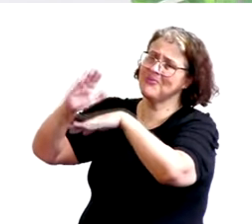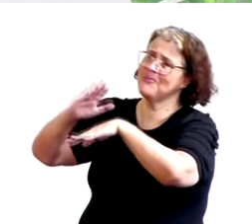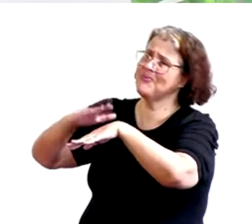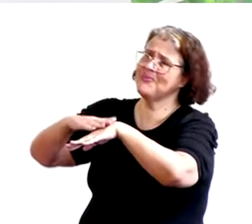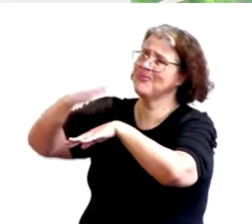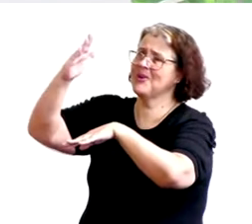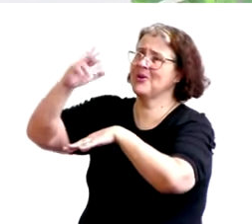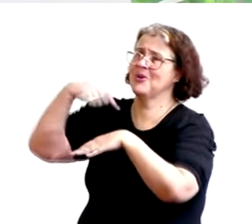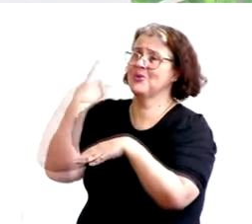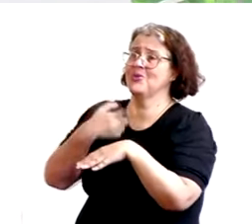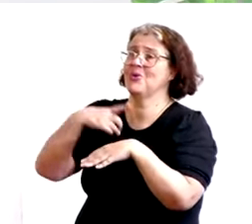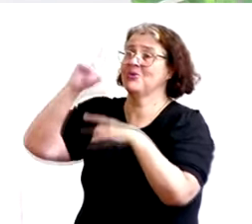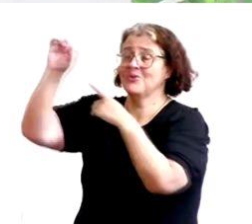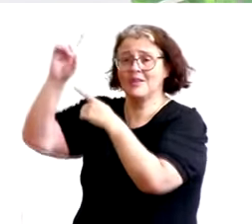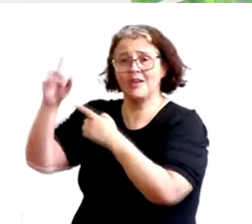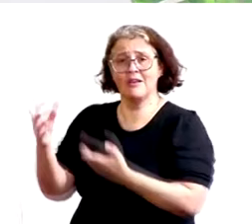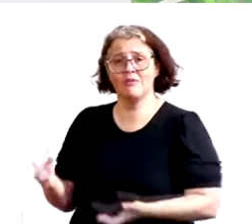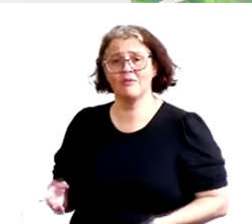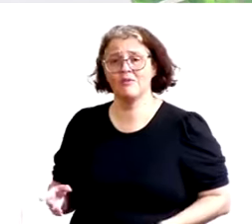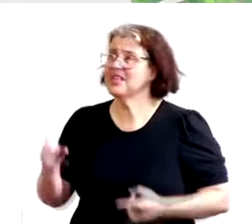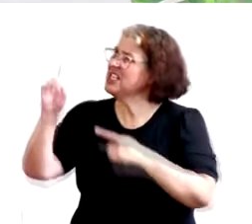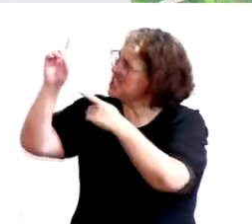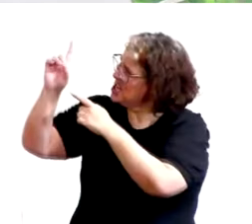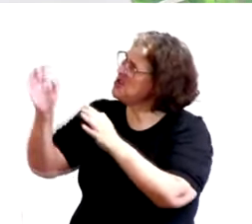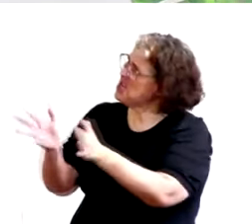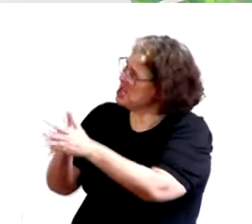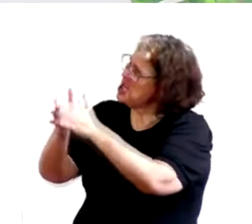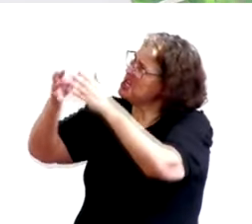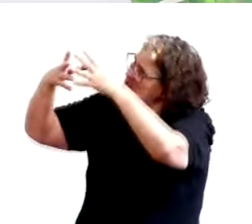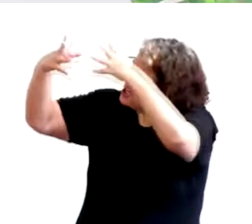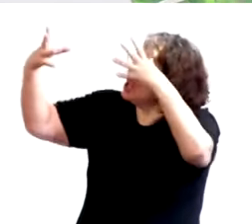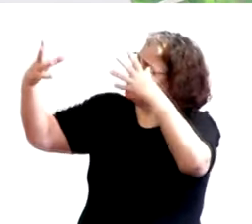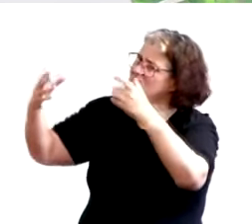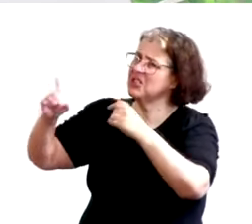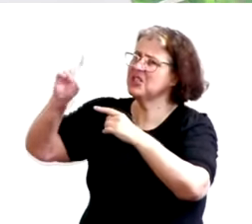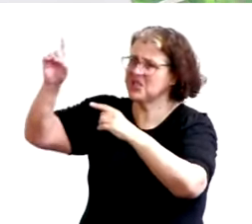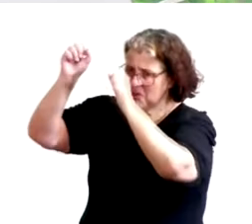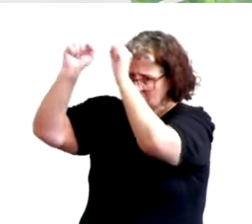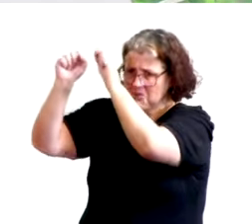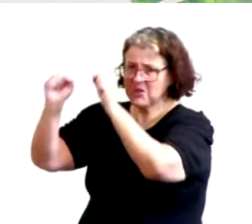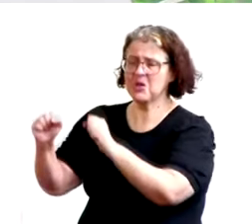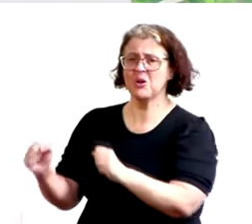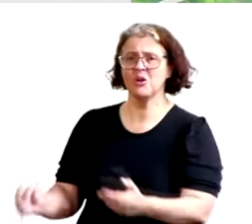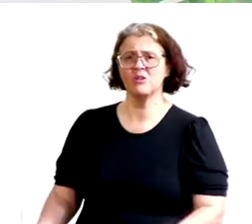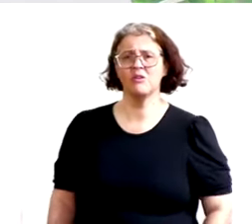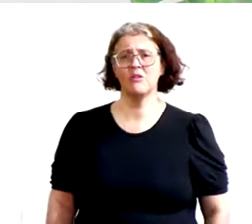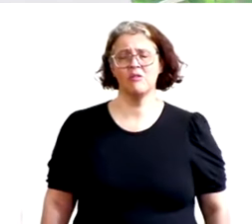e meditando sobre Deus é grande Deus é Poderoso